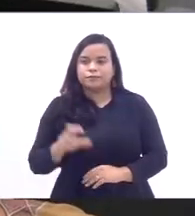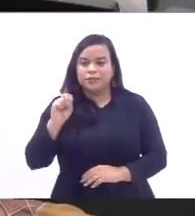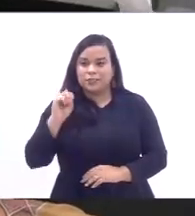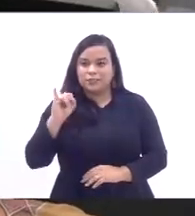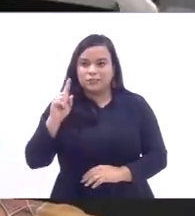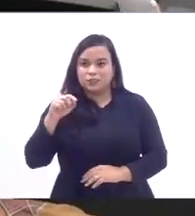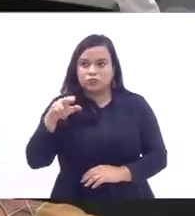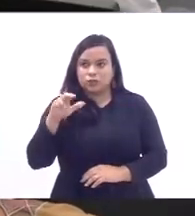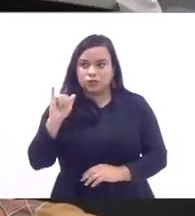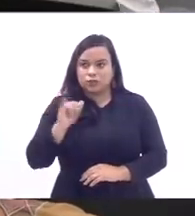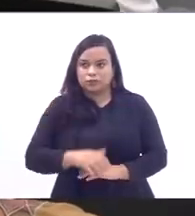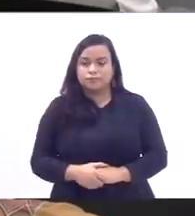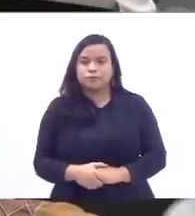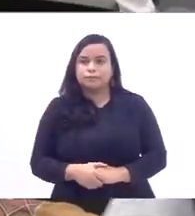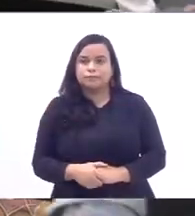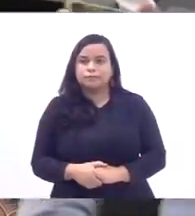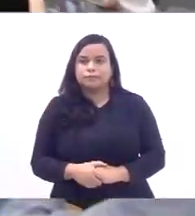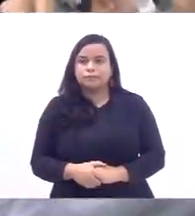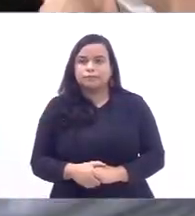Sidney Jorge,